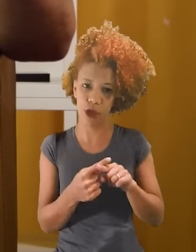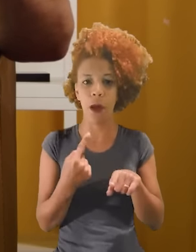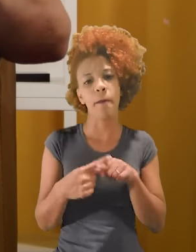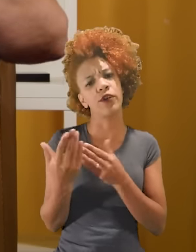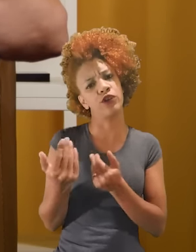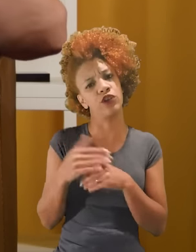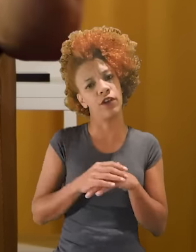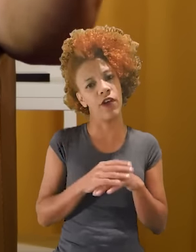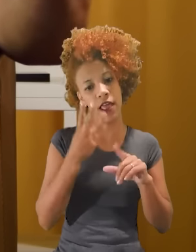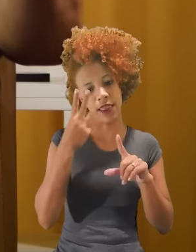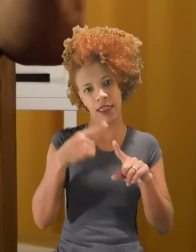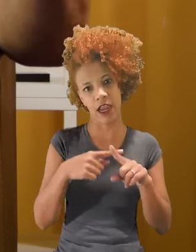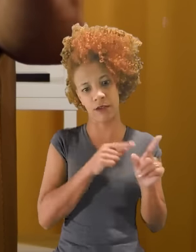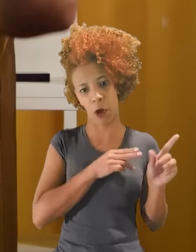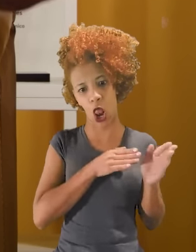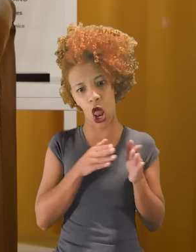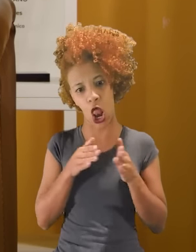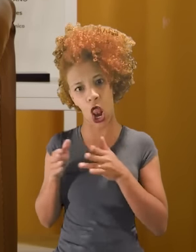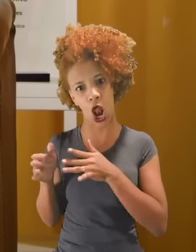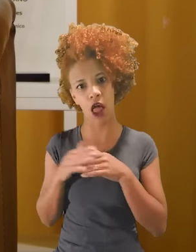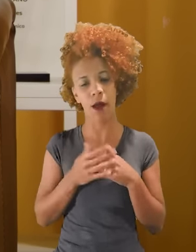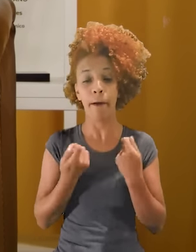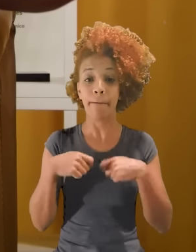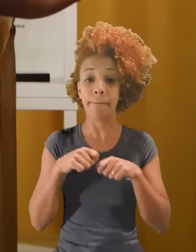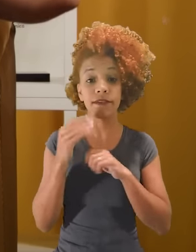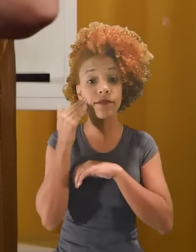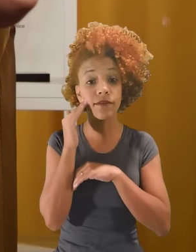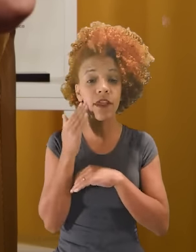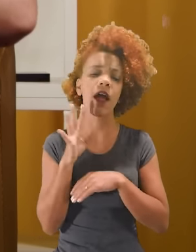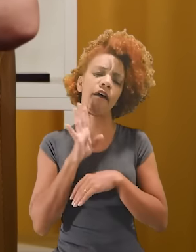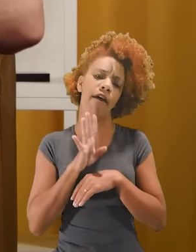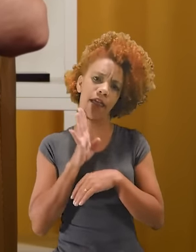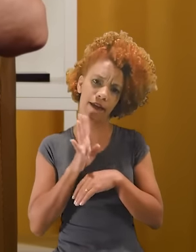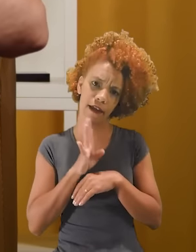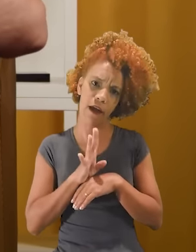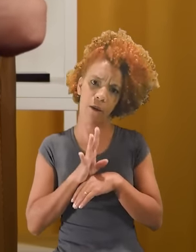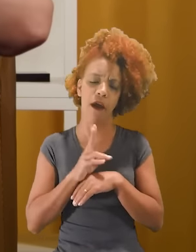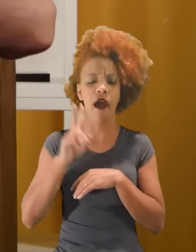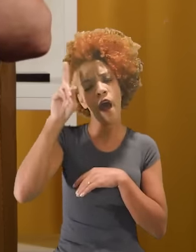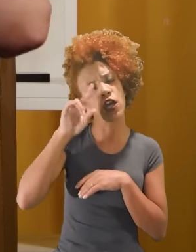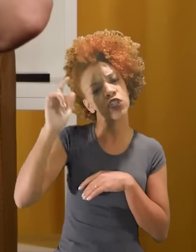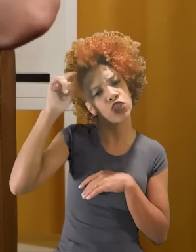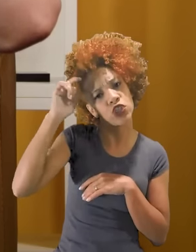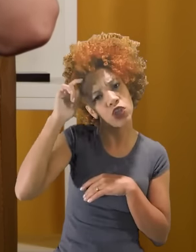jovem hoje ele põe na velocidade 3, e a gente precisa entender, é muito legal a história do Walt Disney,